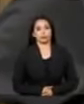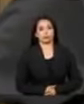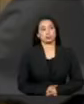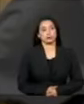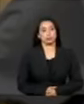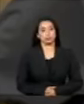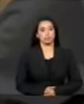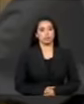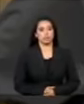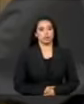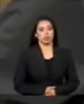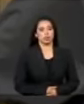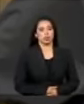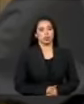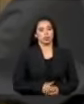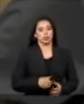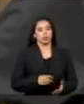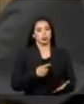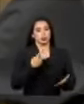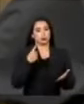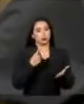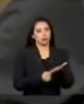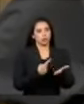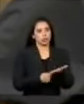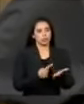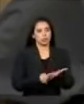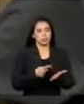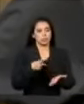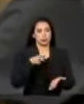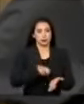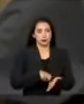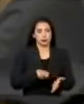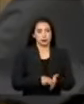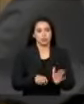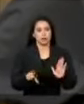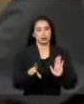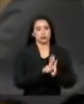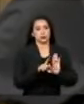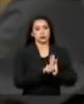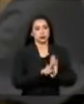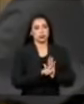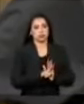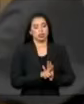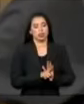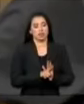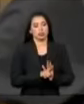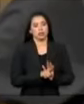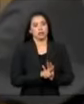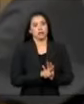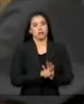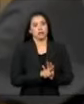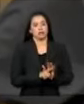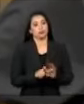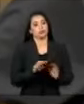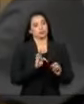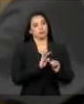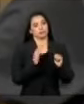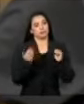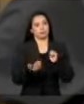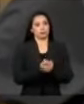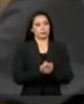da pena teria se dado num regime ilegal de pena, num regime que tinha sido fixado pelo tribunal e que foi alterado no Superior Tribunal de Justiça.